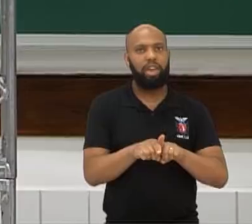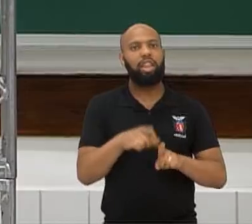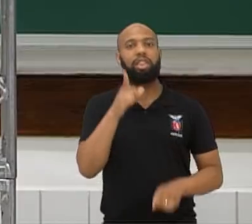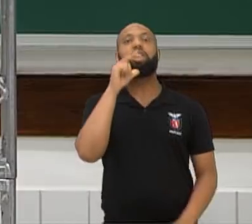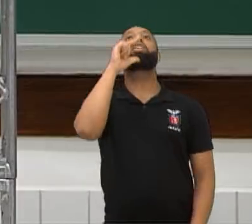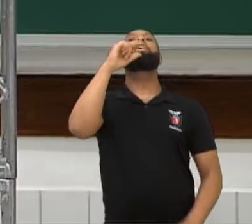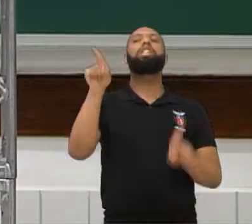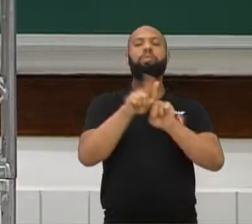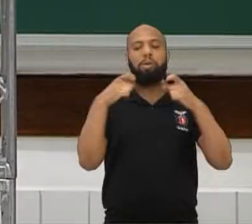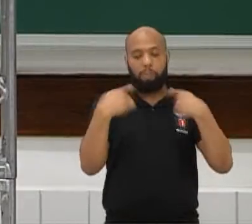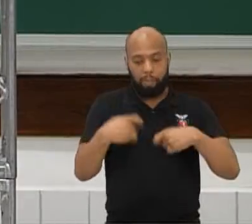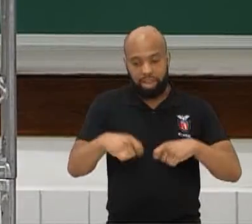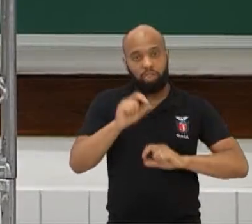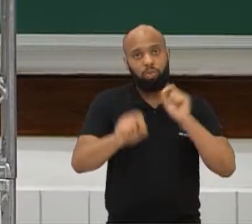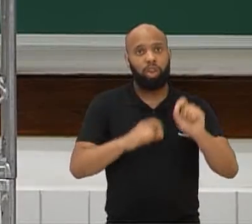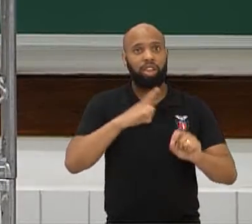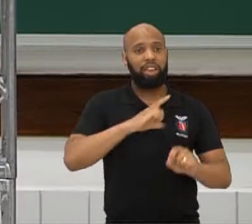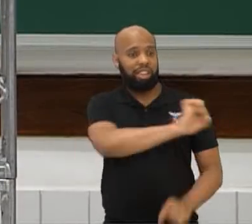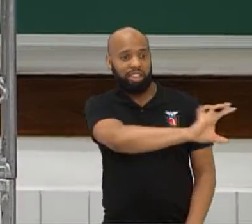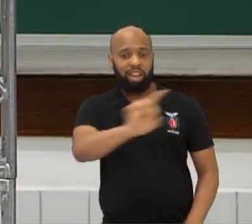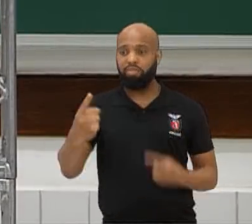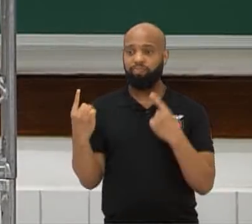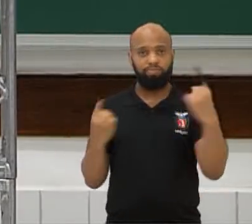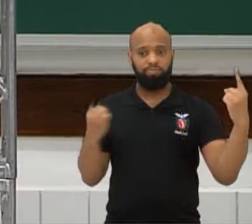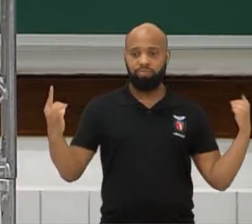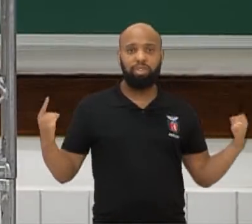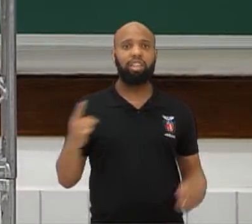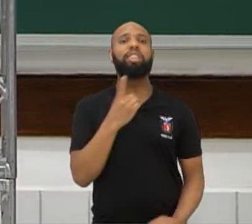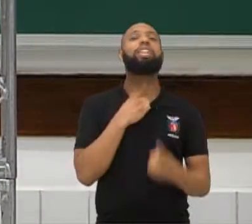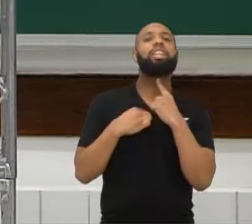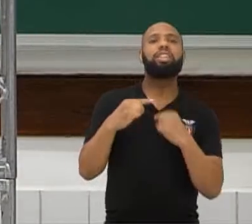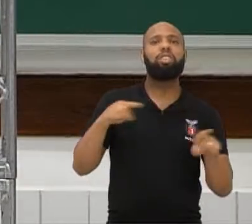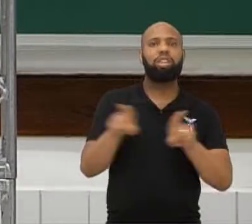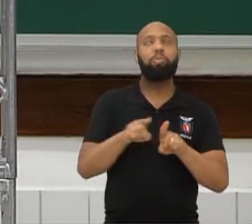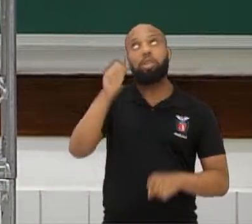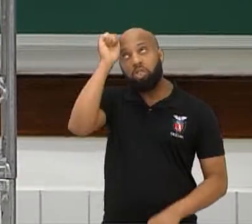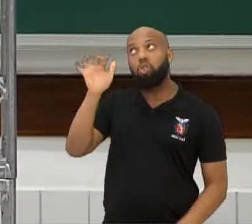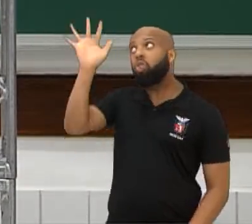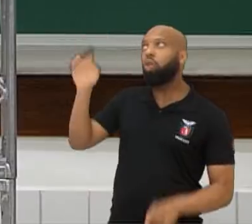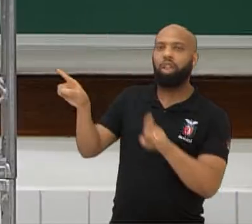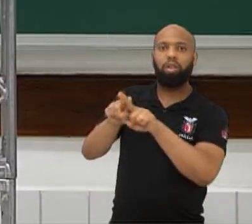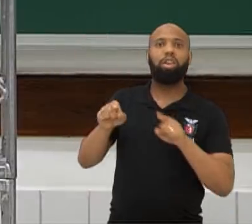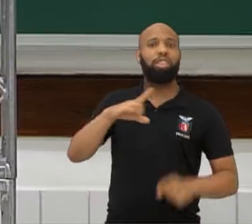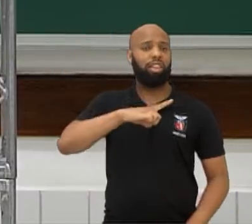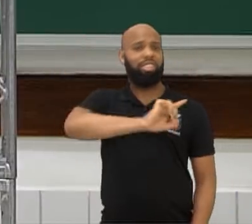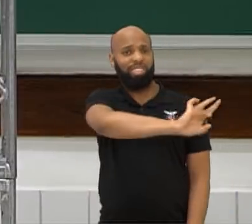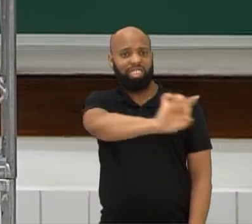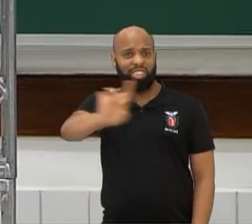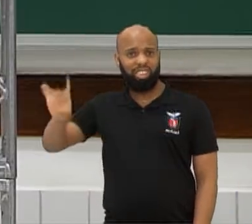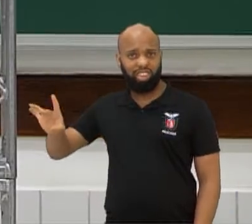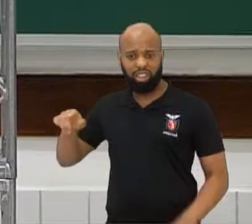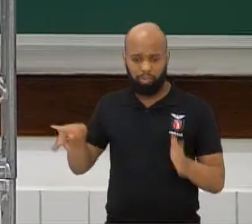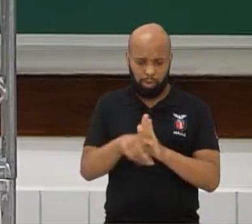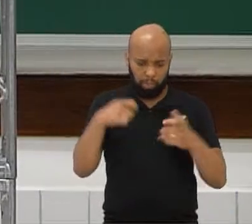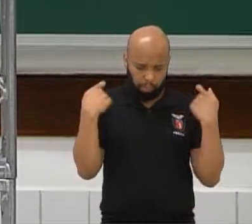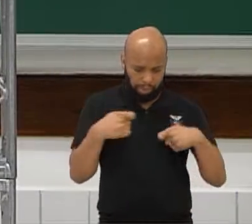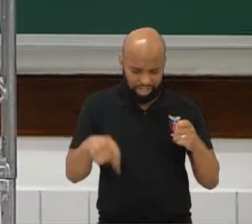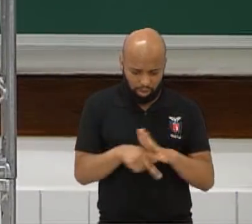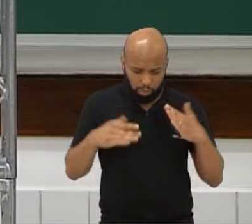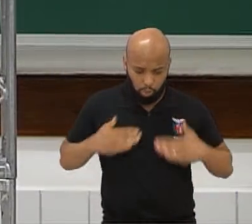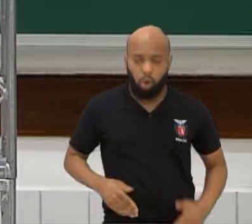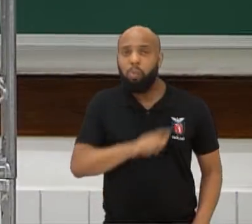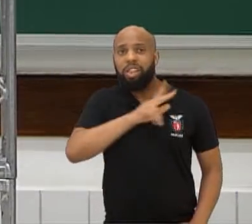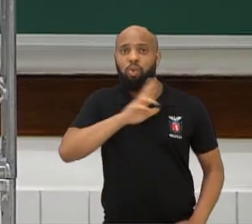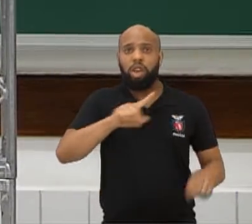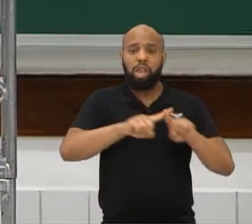e necessidades que ele chama subjetivas, os nossos desejos, nossas aspirações, né? Que são não necessidades físicas,